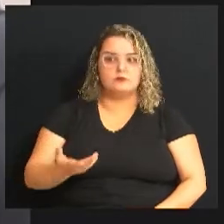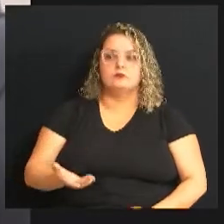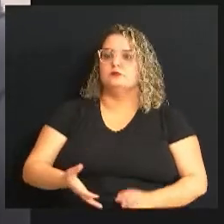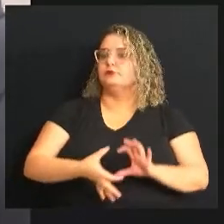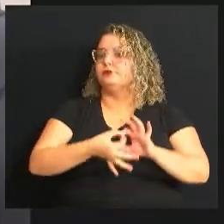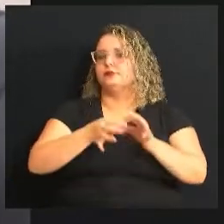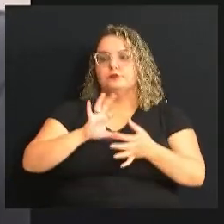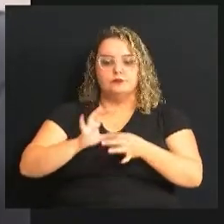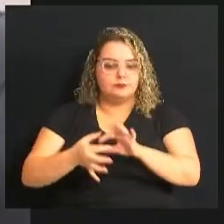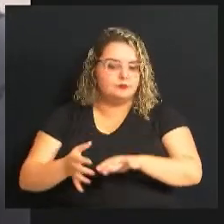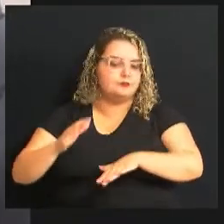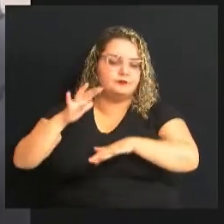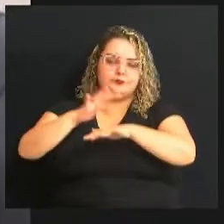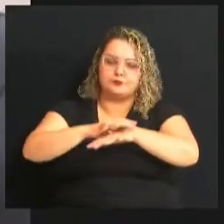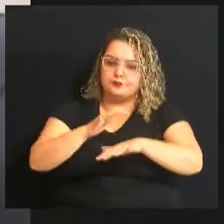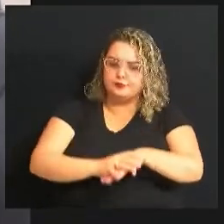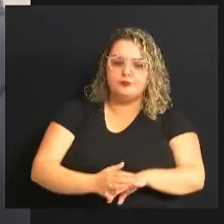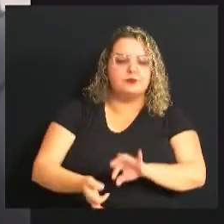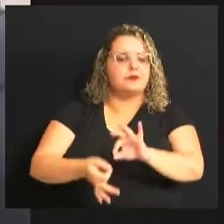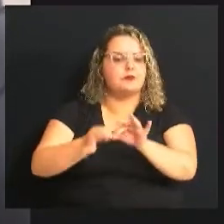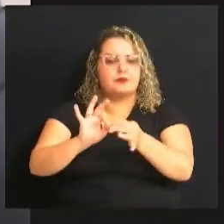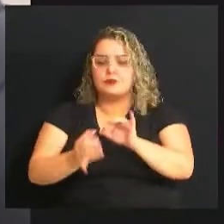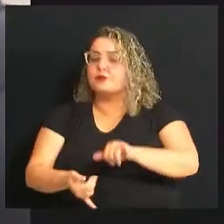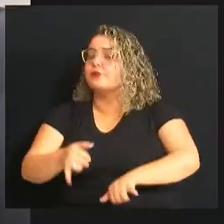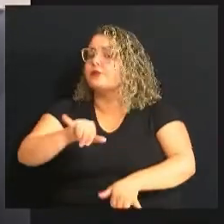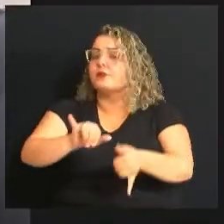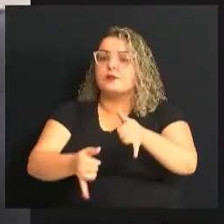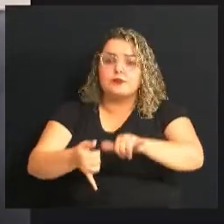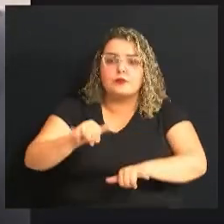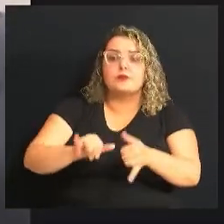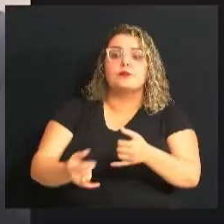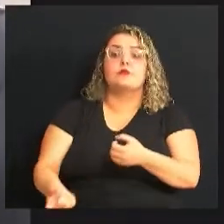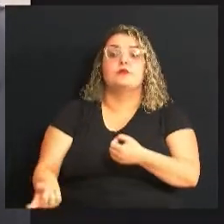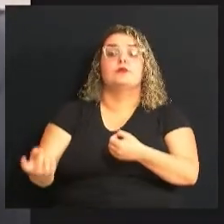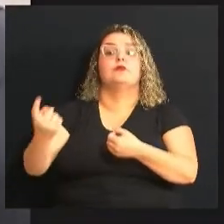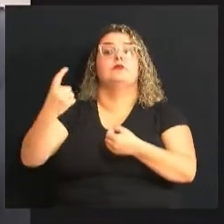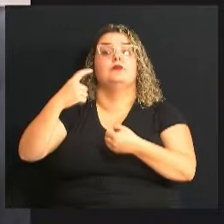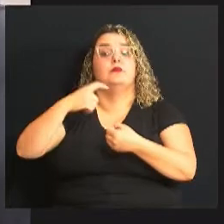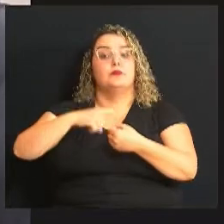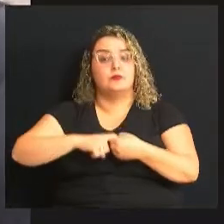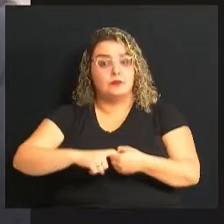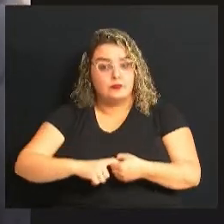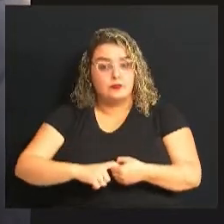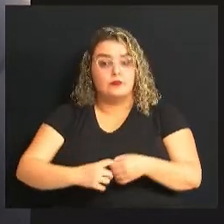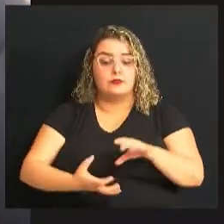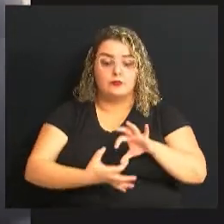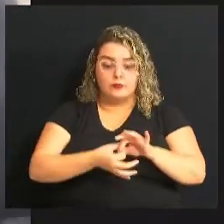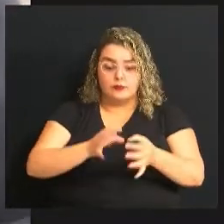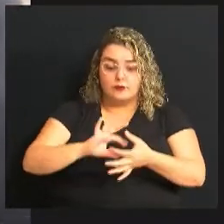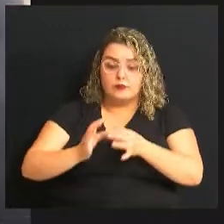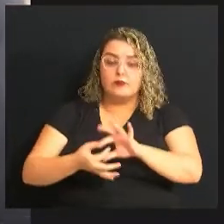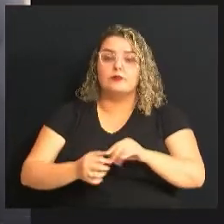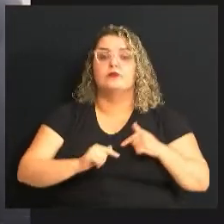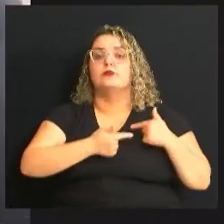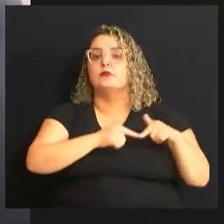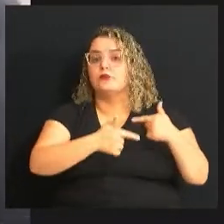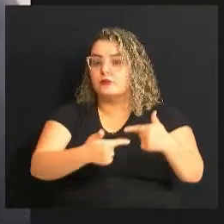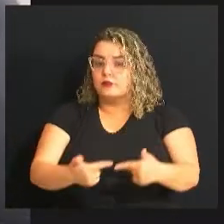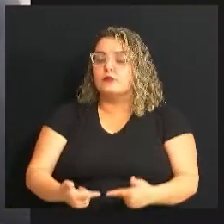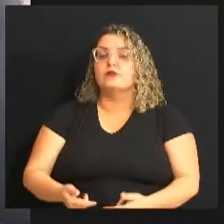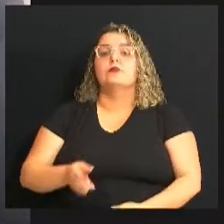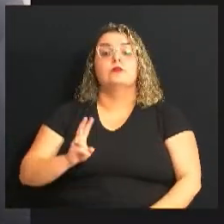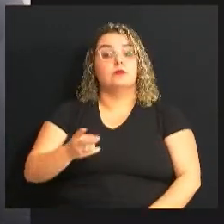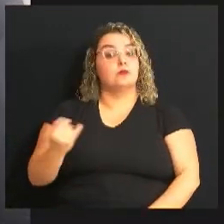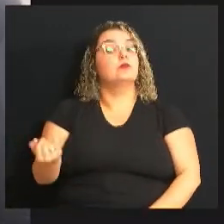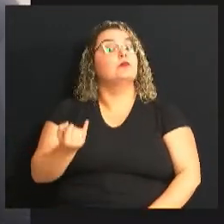de Matemática, de Física, de Química, retomando aquelas Olimpíadas tradicionais que sempre foram muito